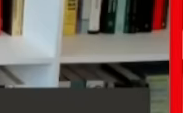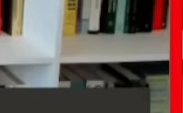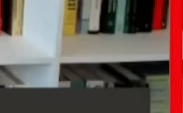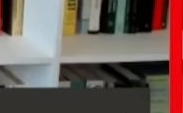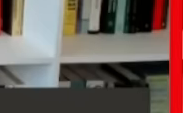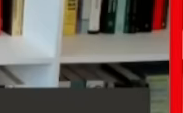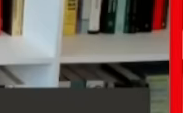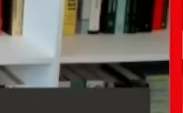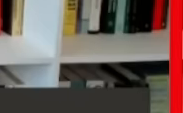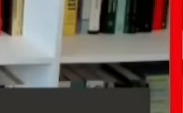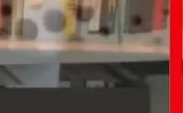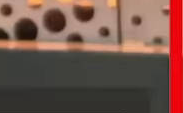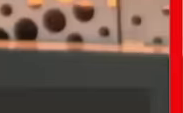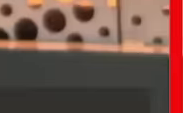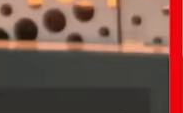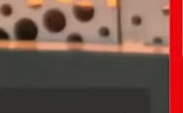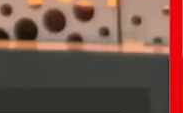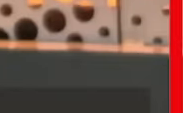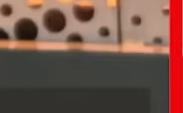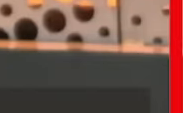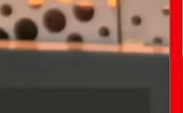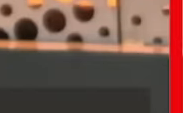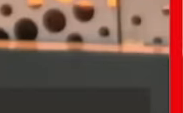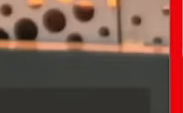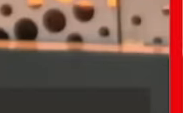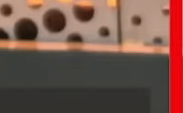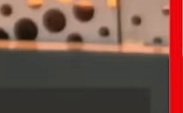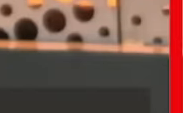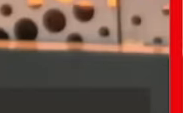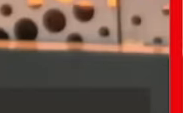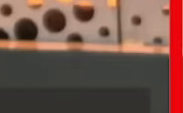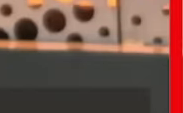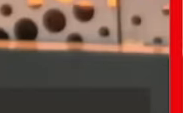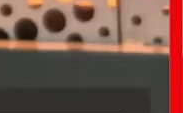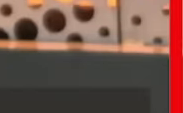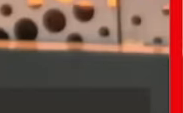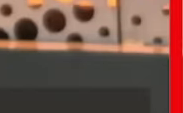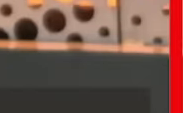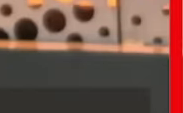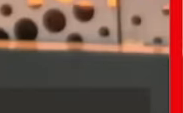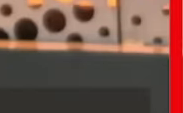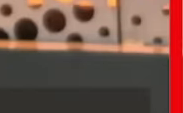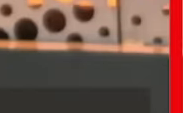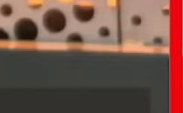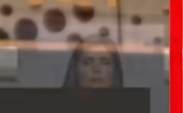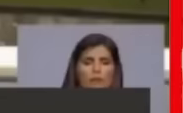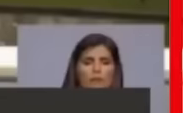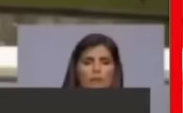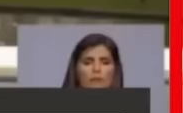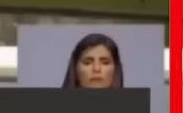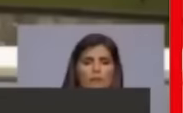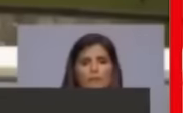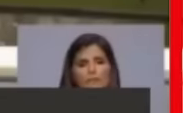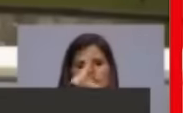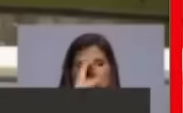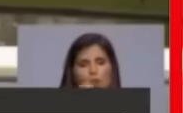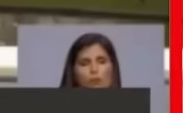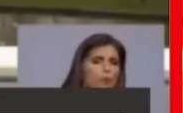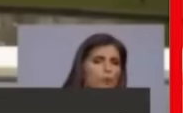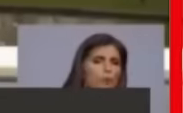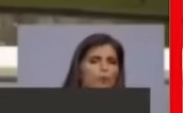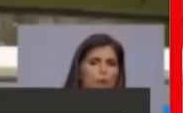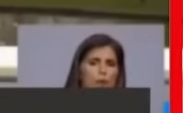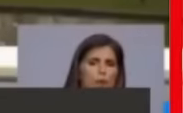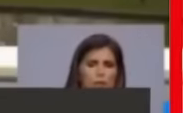foi assim que aconteceu Augusto encontramos o trecho jilmar fal eu queria comentar o Ministro do Supremo